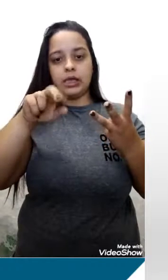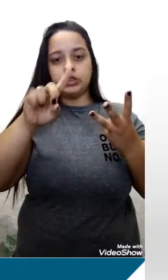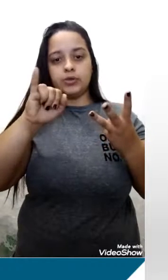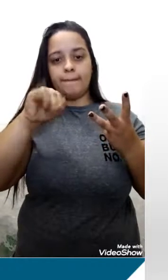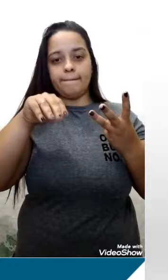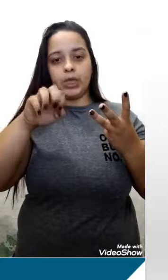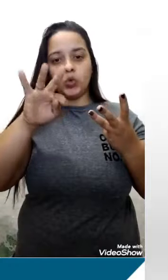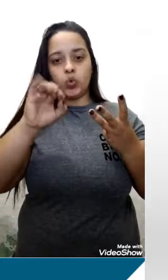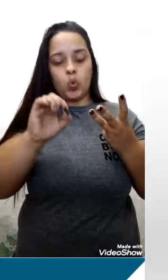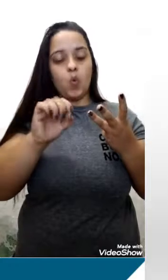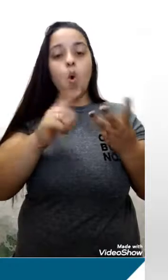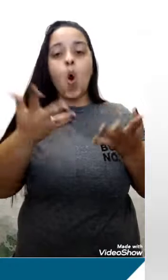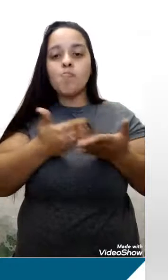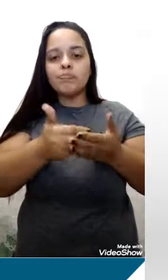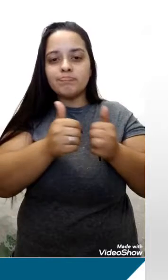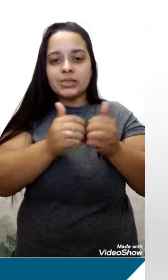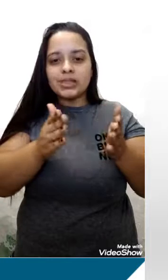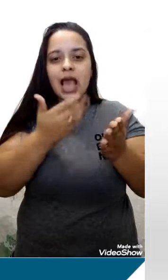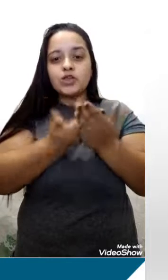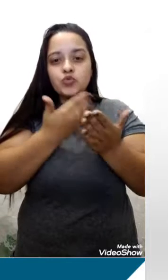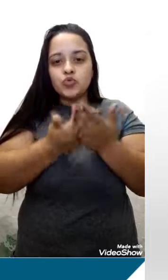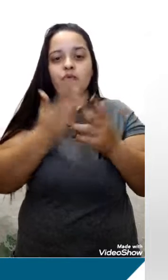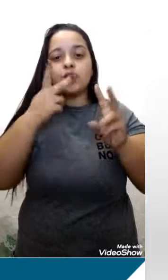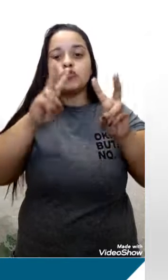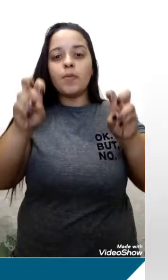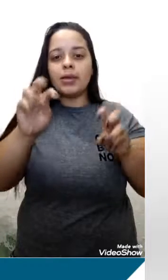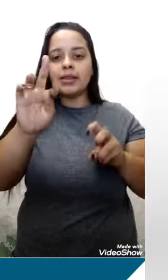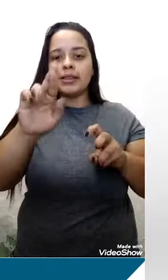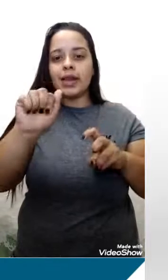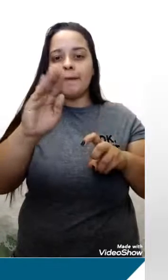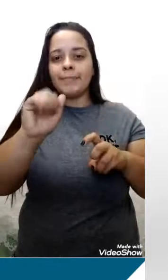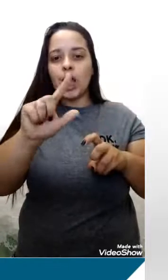nossos estudos falando sobre trabalho.